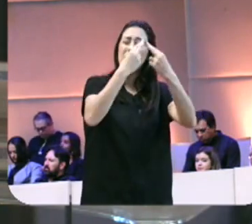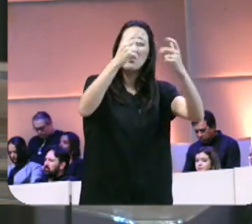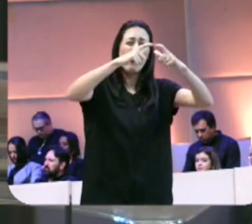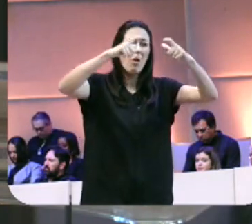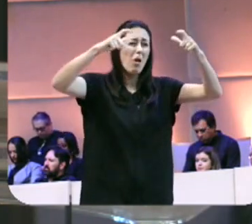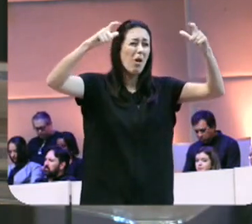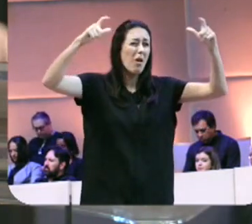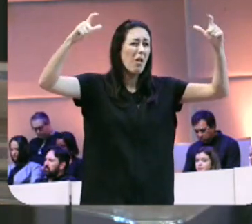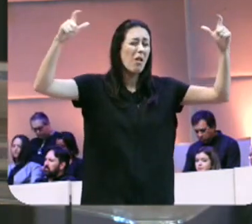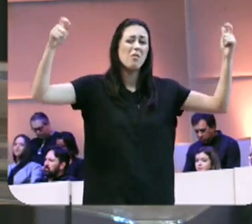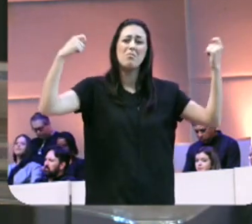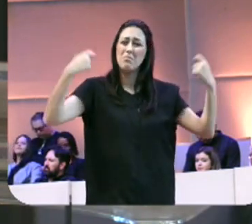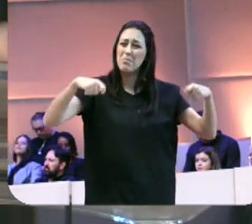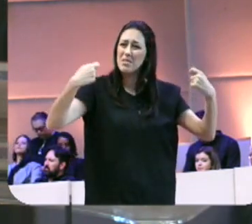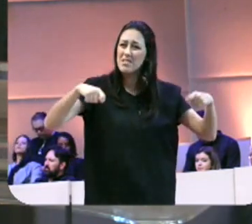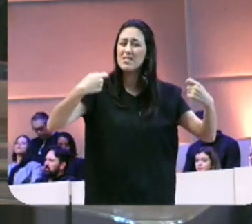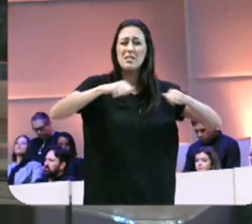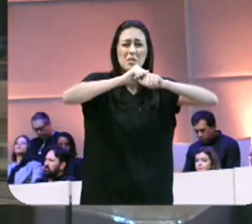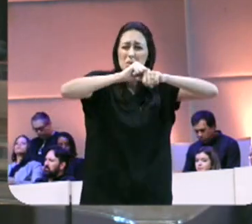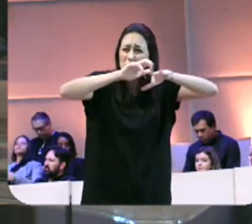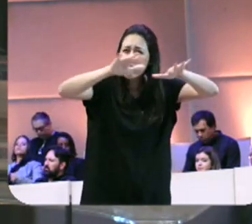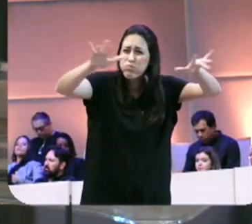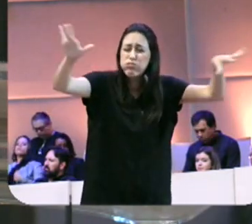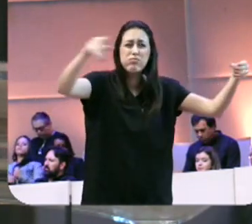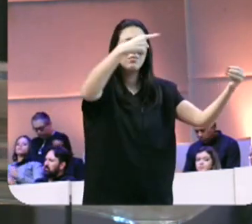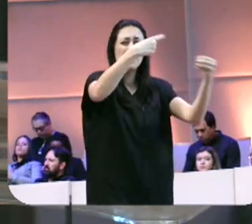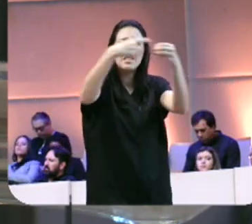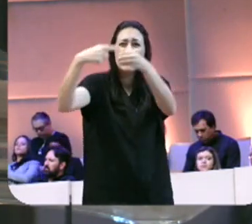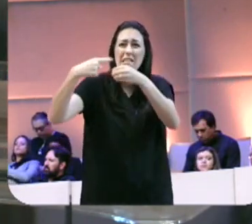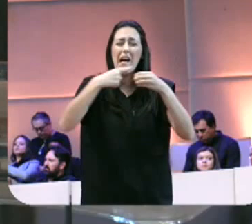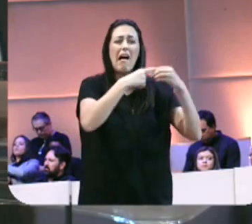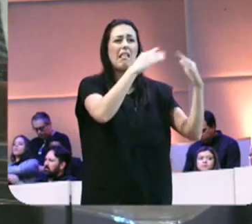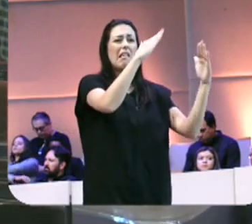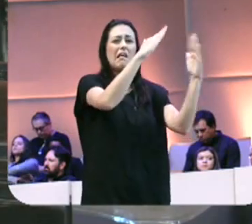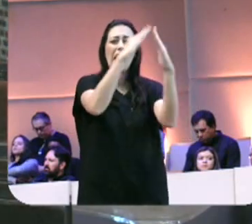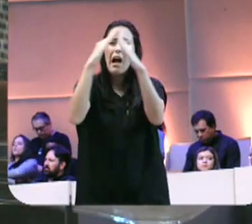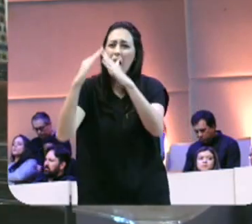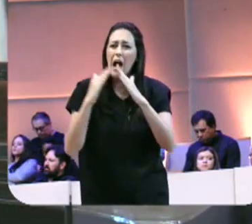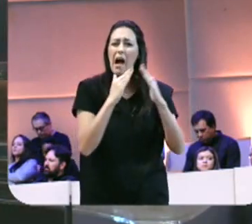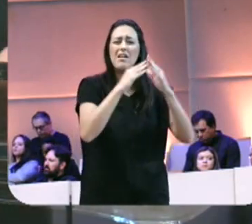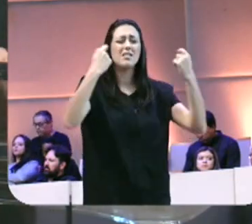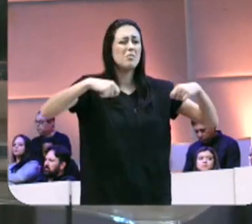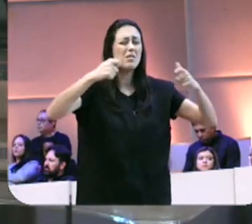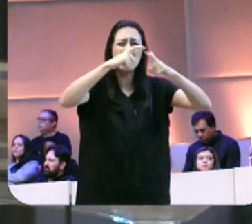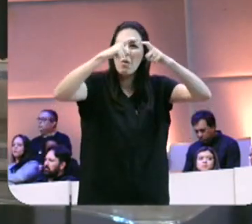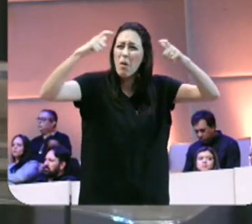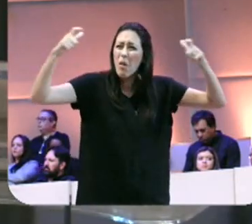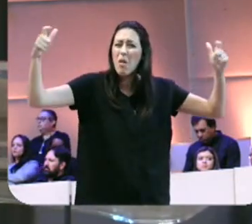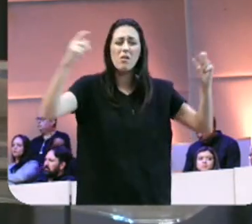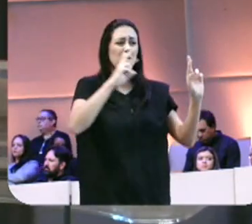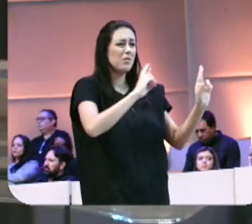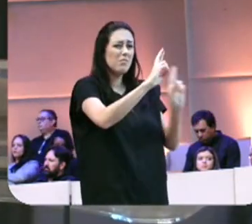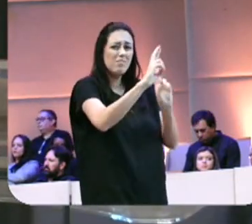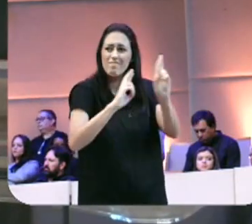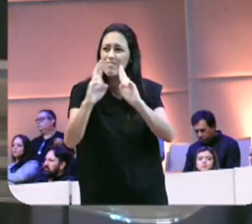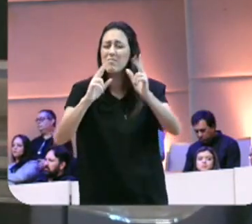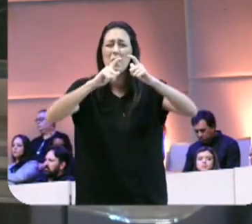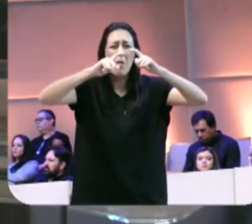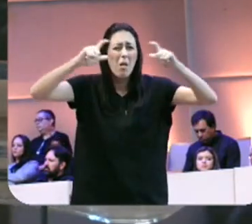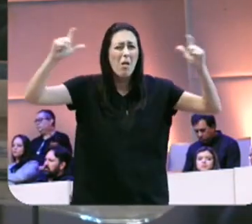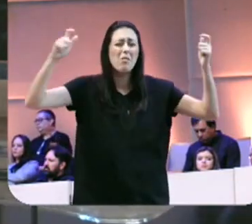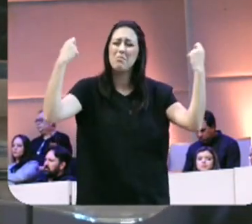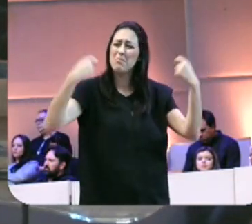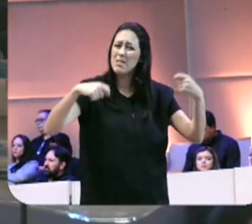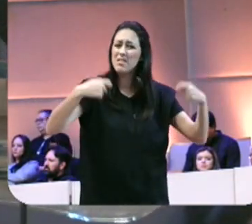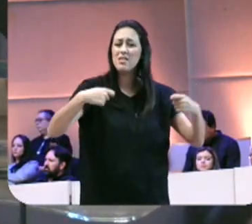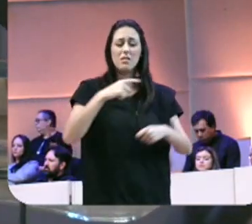sobre a terra, avance nas nossas comunidades, avance nos nossos lares, avance sobre nossos relacionamentos. É para isso que pregamos. Então você vê